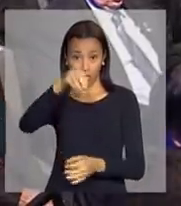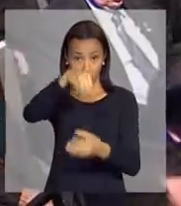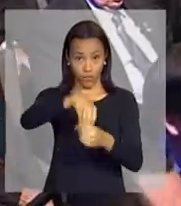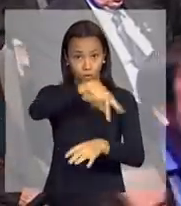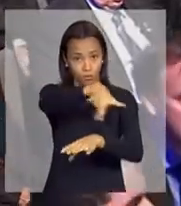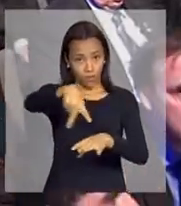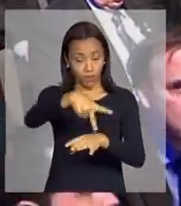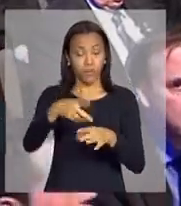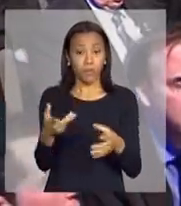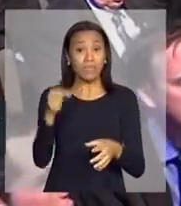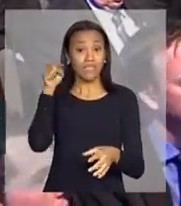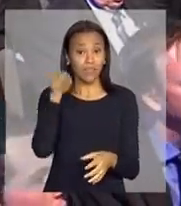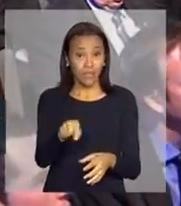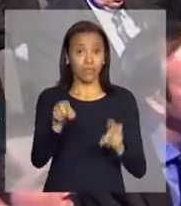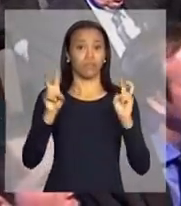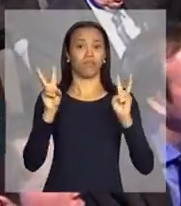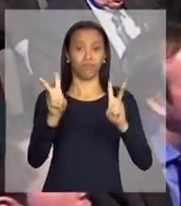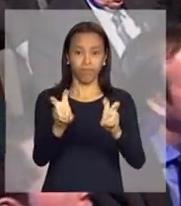Essa questão